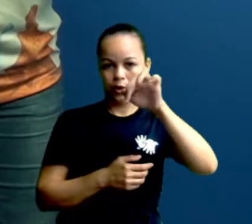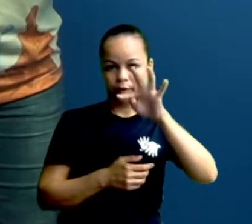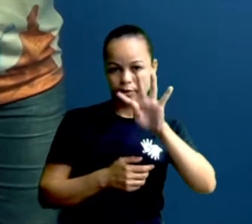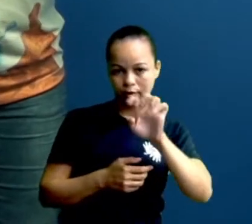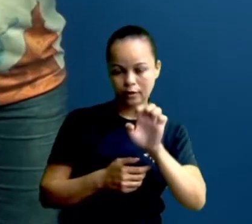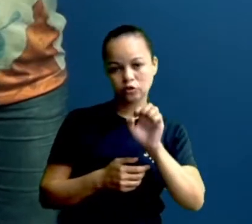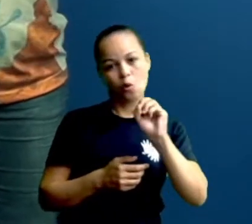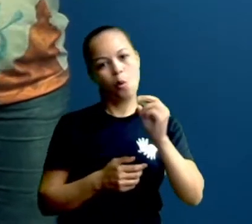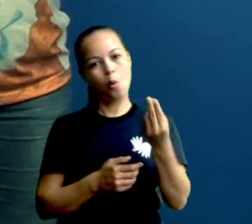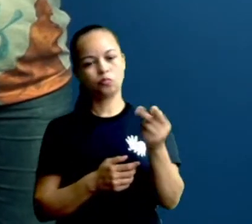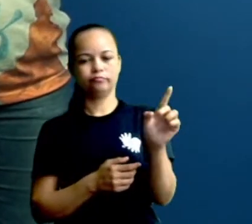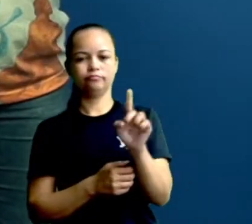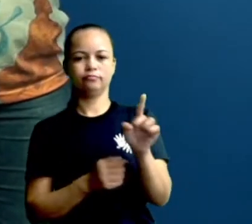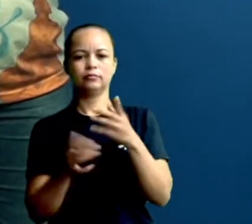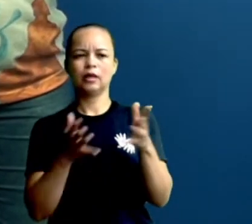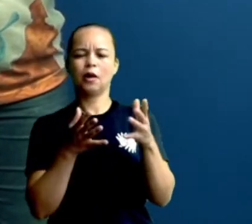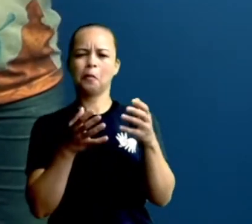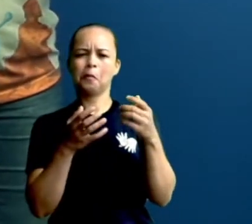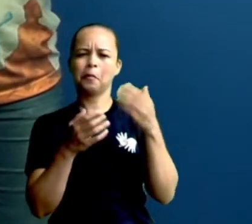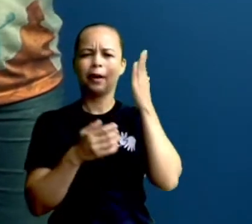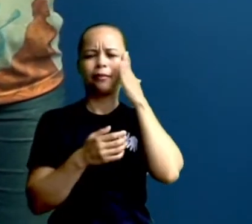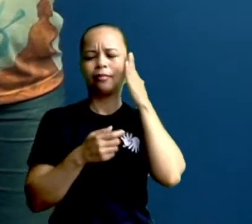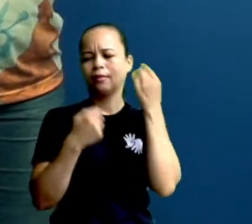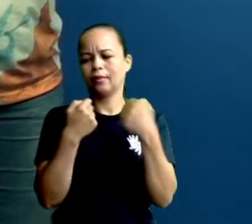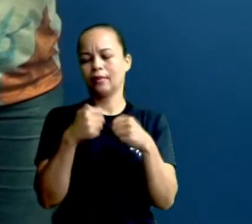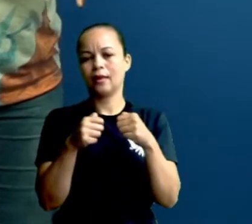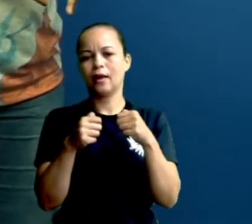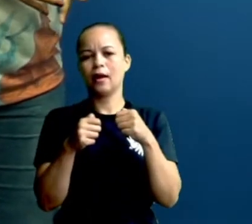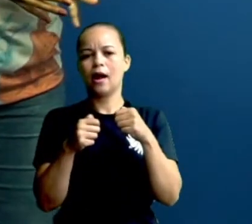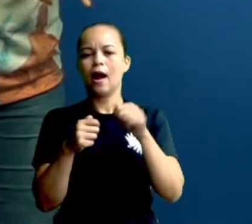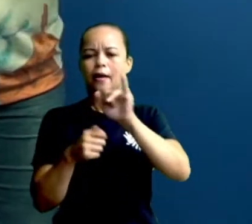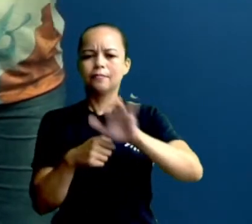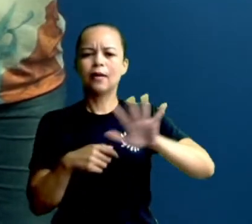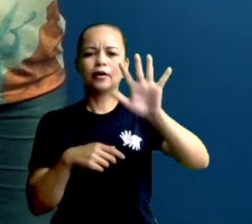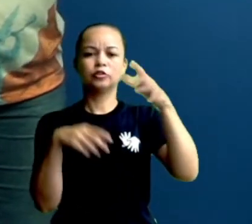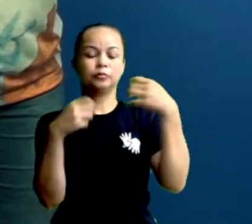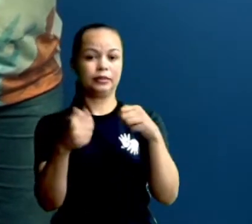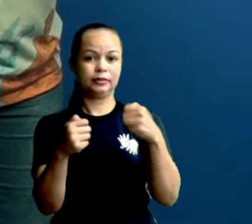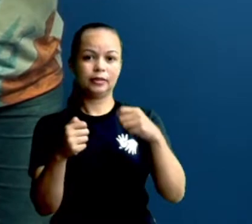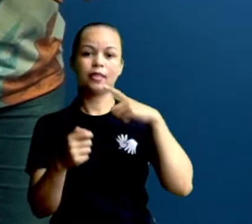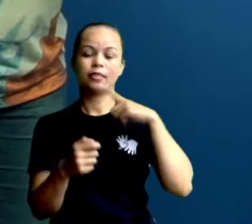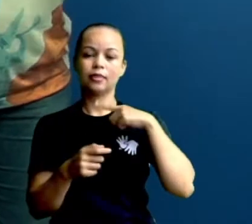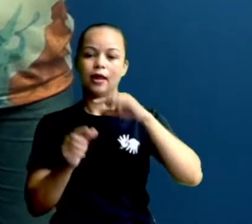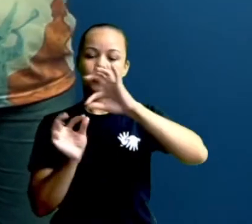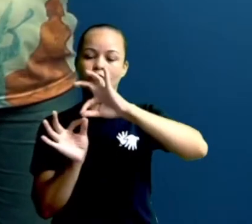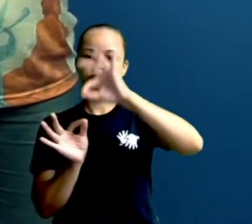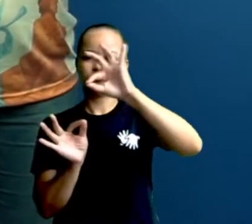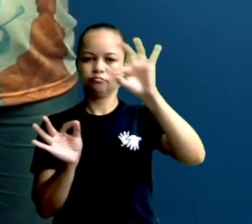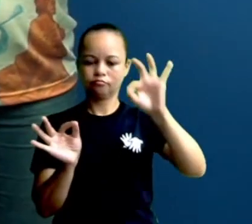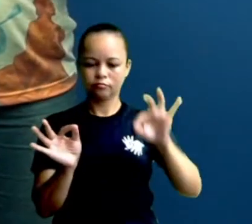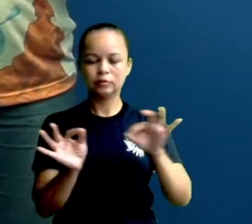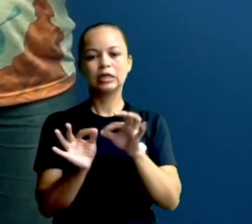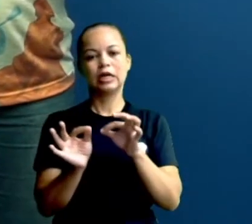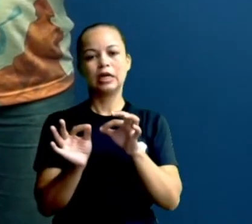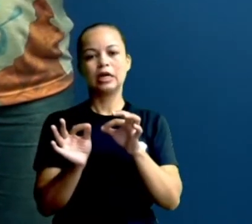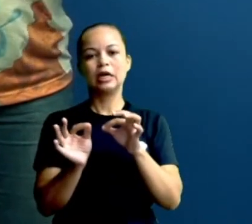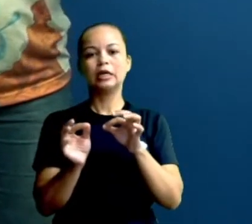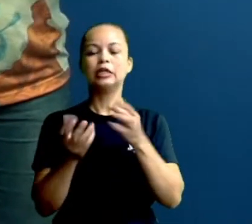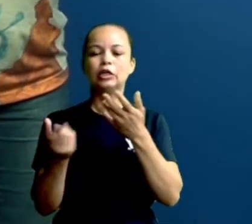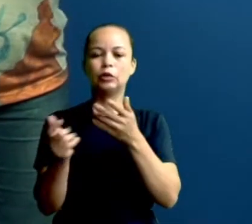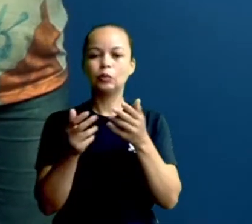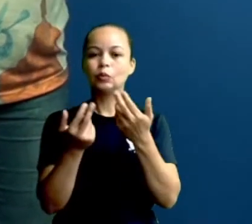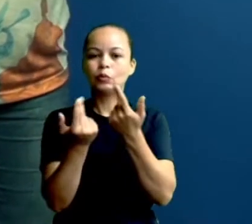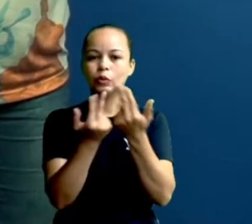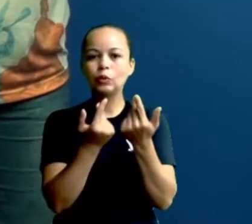ideia de congruência, eu preciso entender que a figura precisa ter o mesmo formato e o mesmo tamanho,